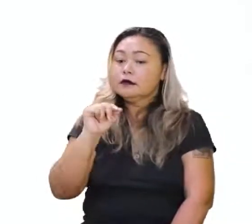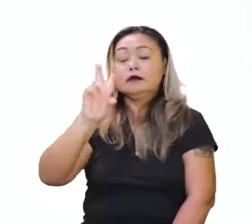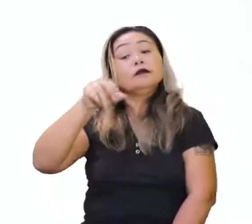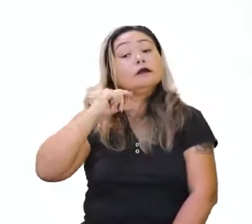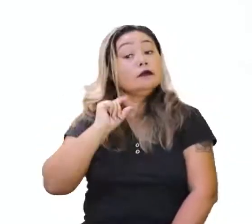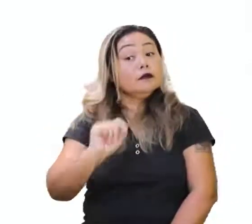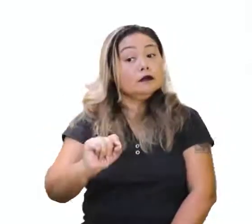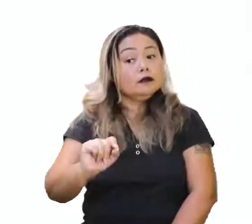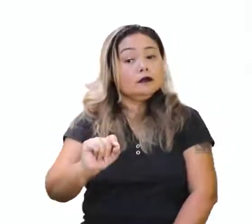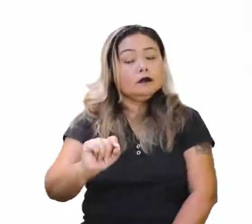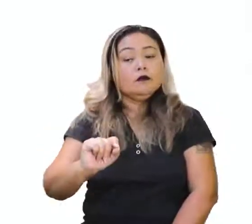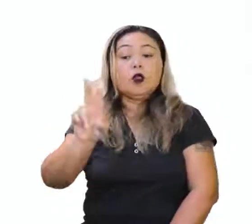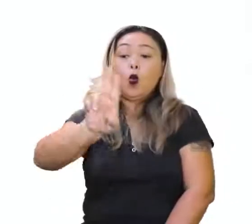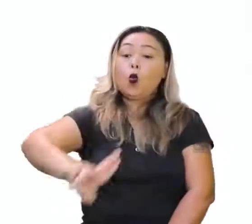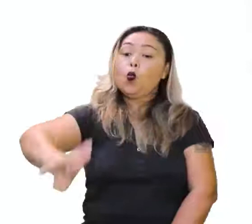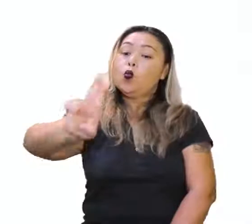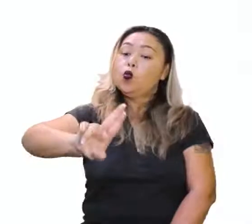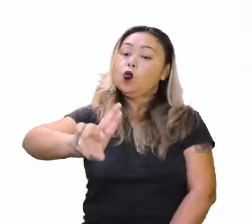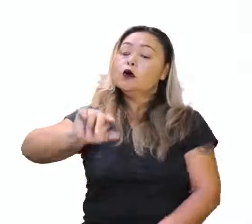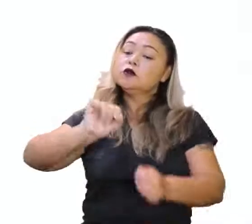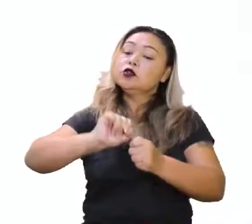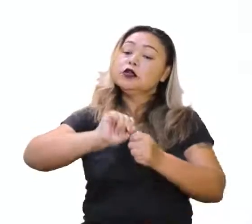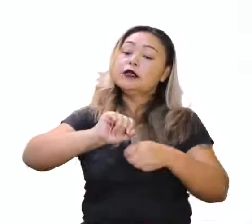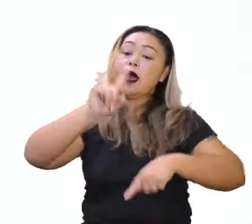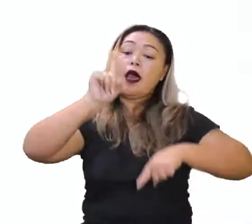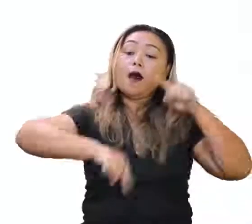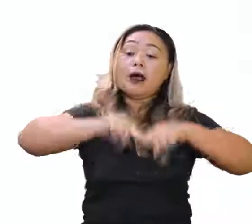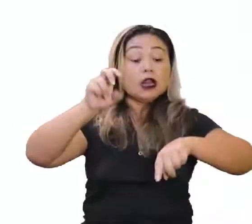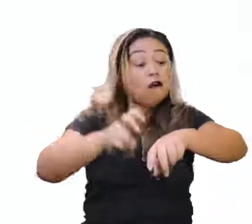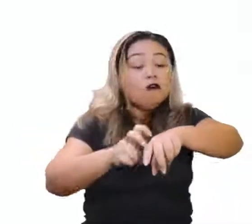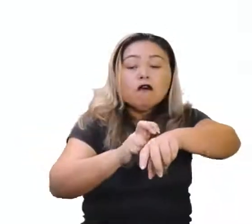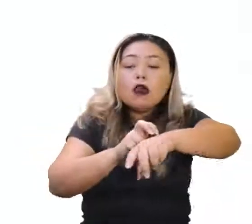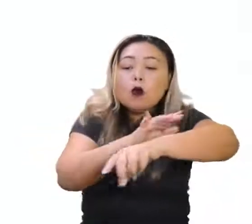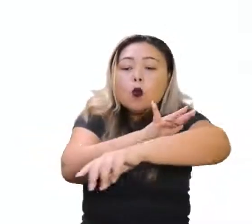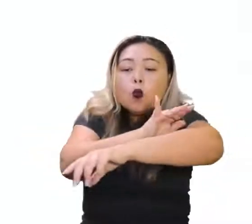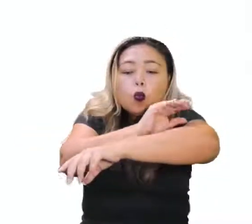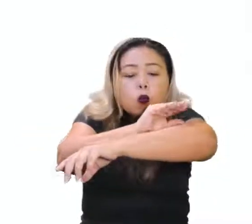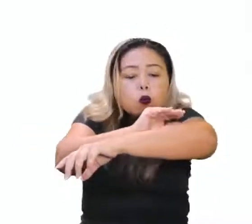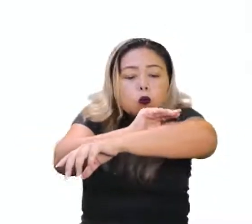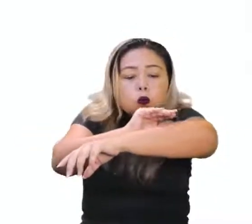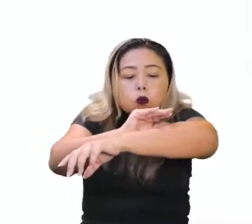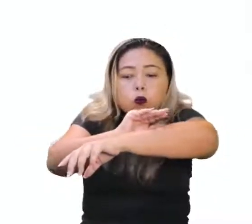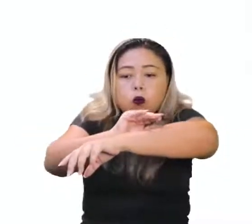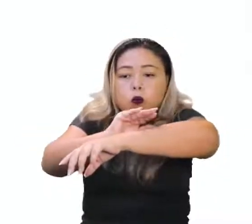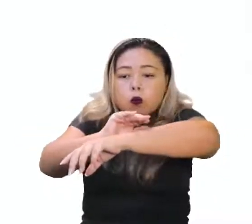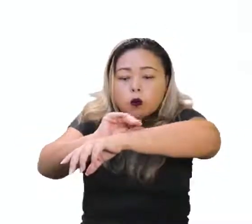sobre utilizar matéria verde, volumosos,